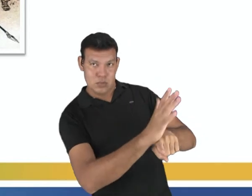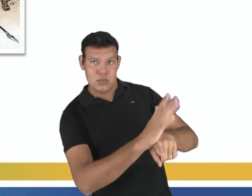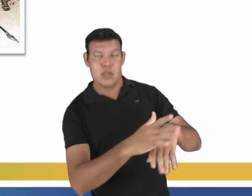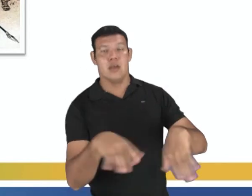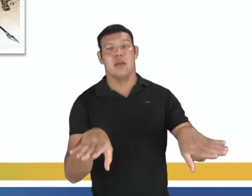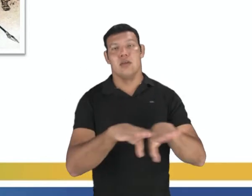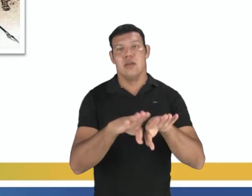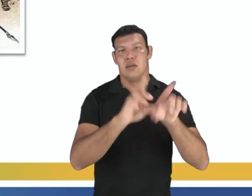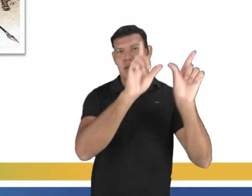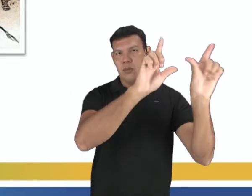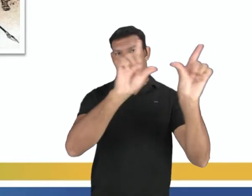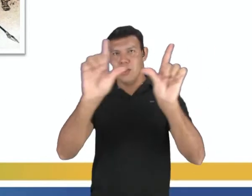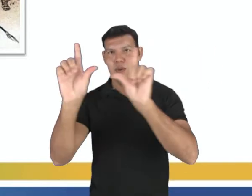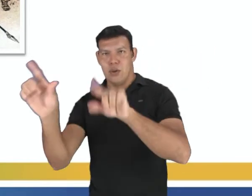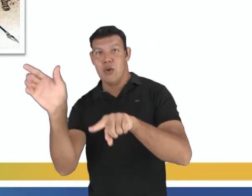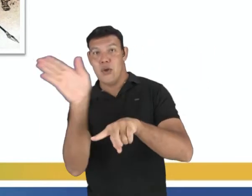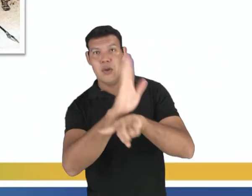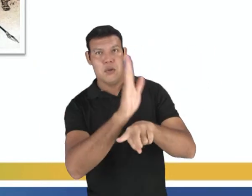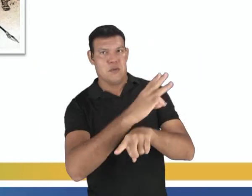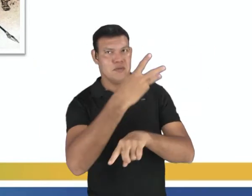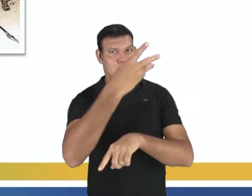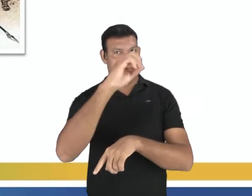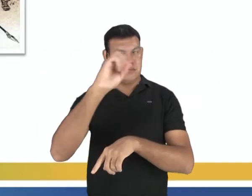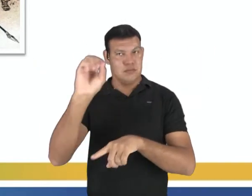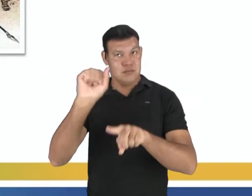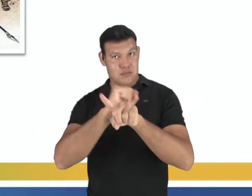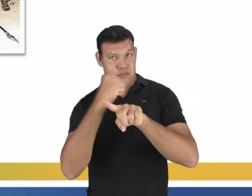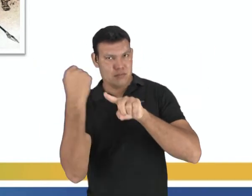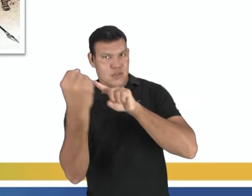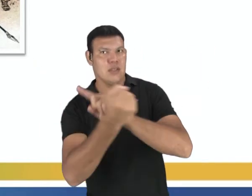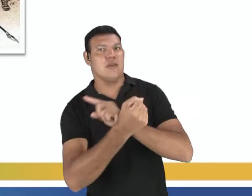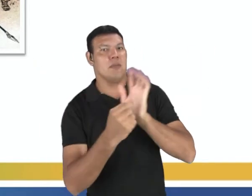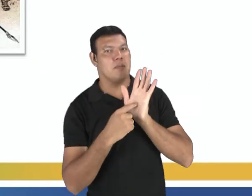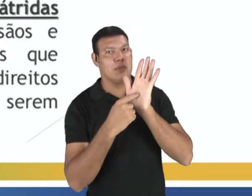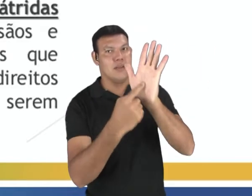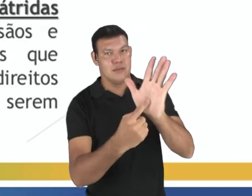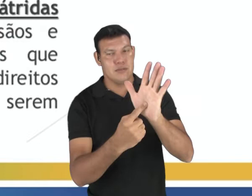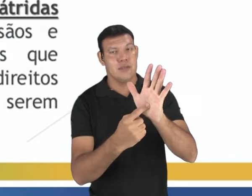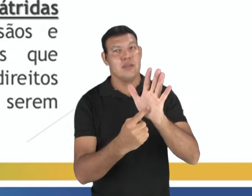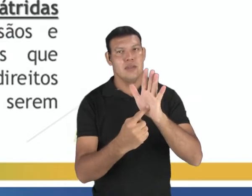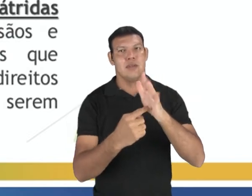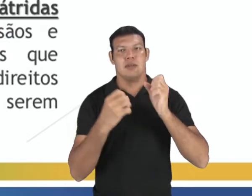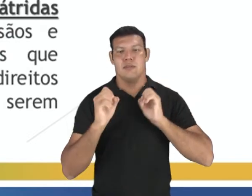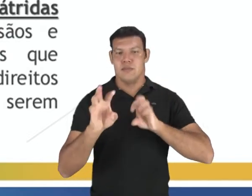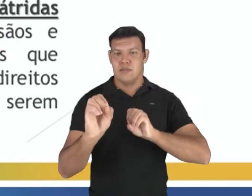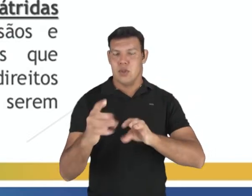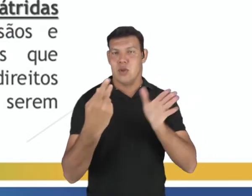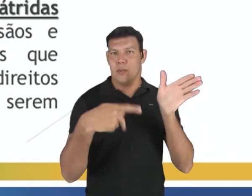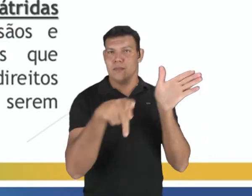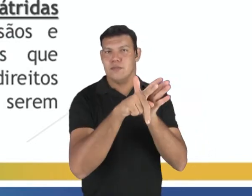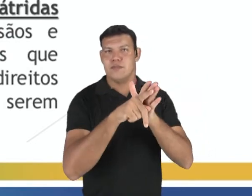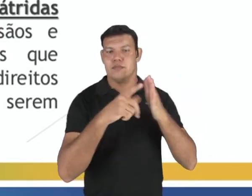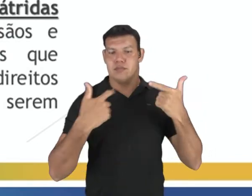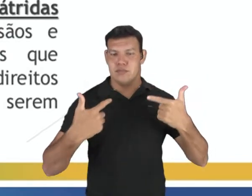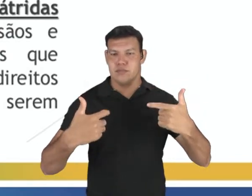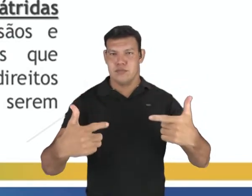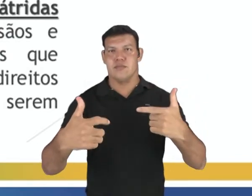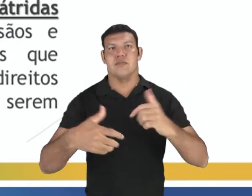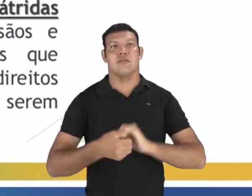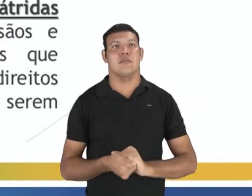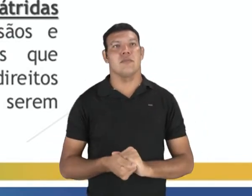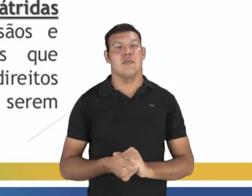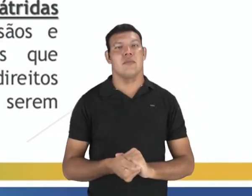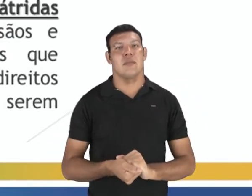filmes aí, 300, que mostra aí essa sociedade, tá, pessoal, essa educação para a guerra. E Atenas a gente vem aí